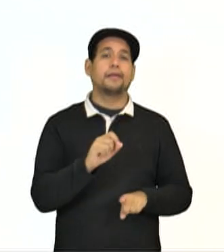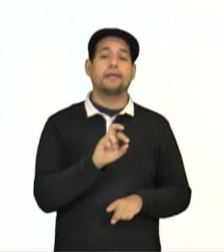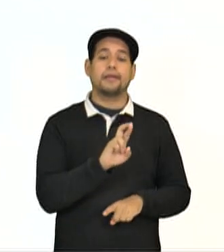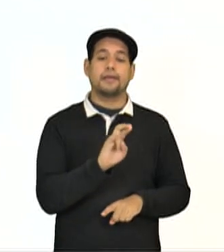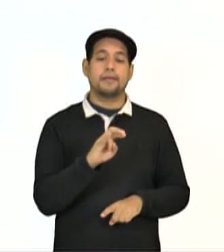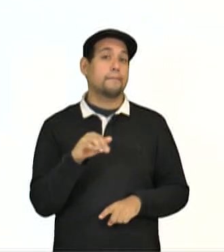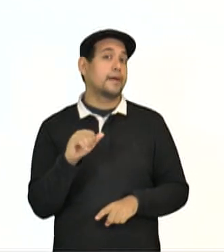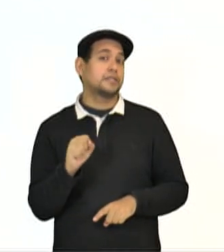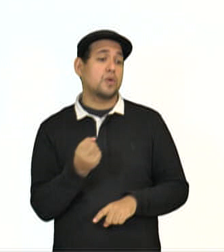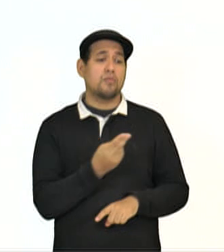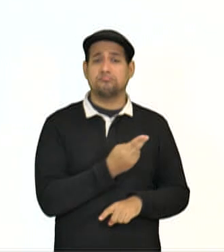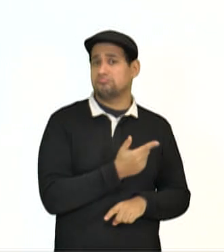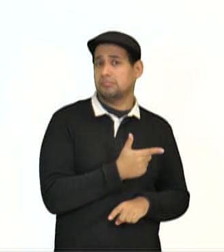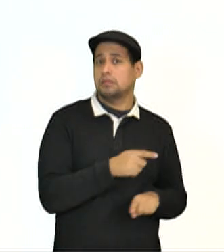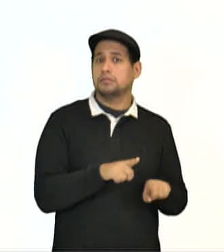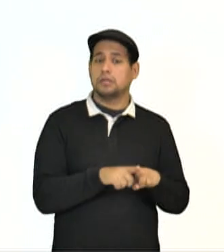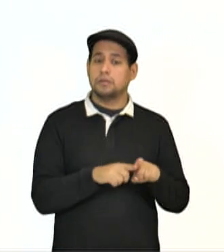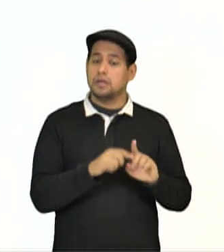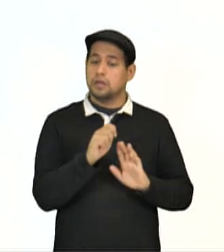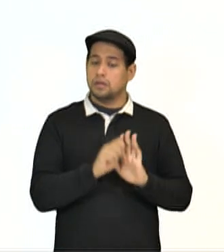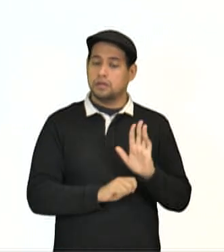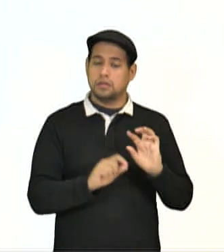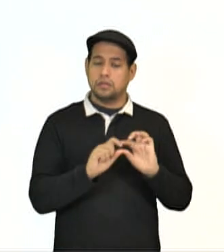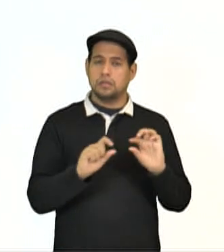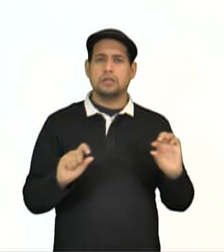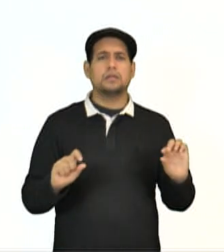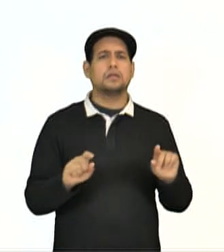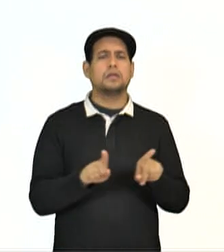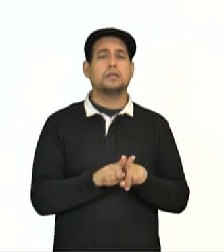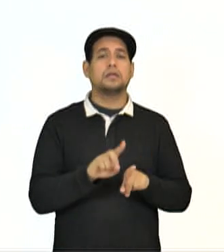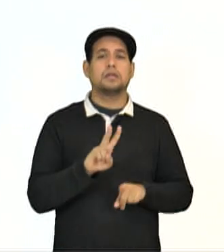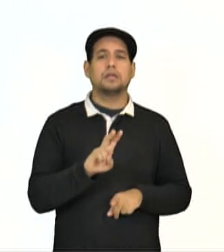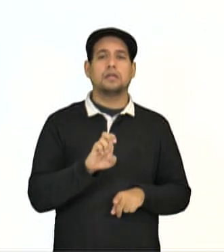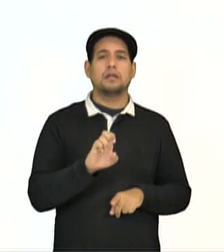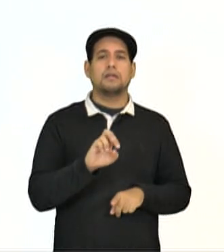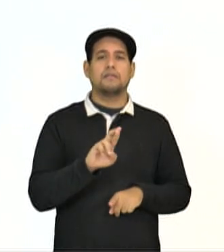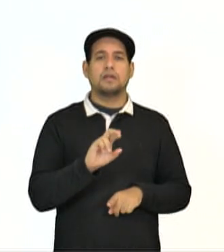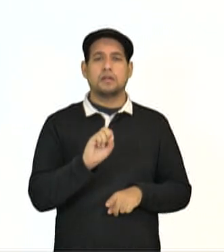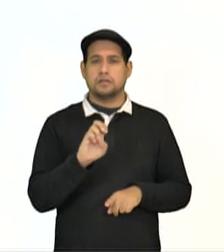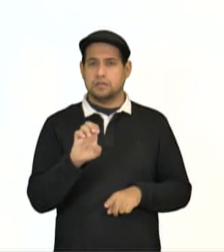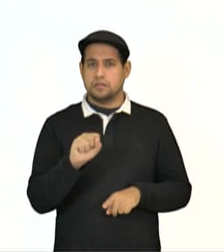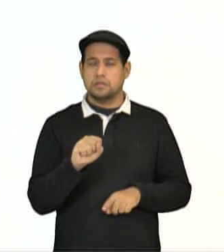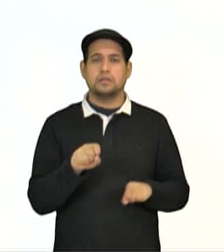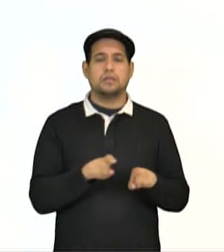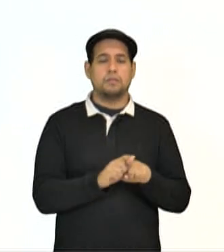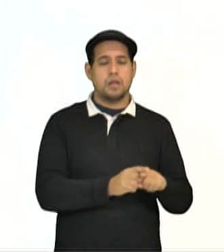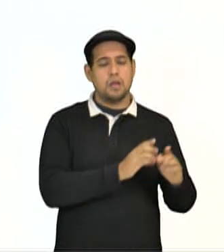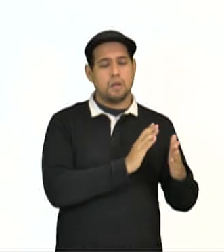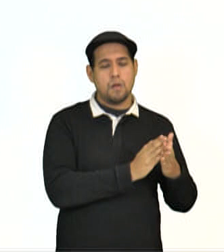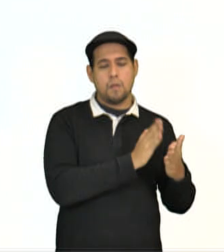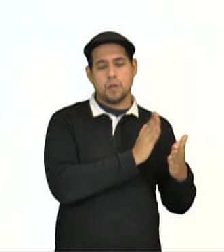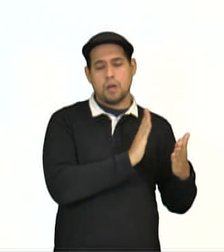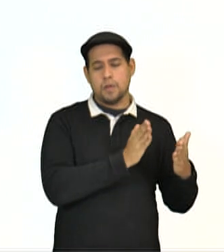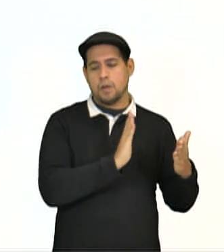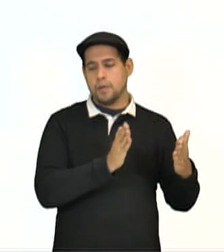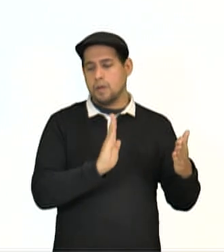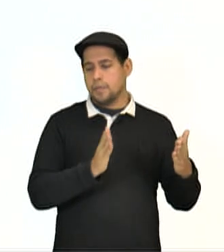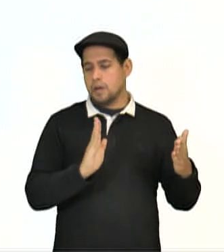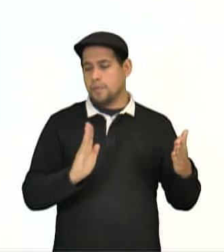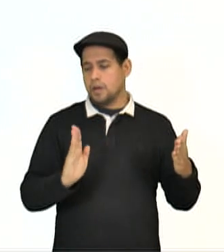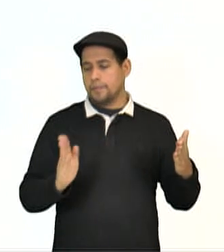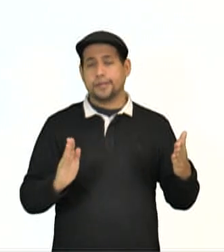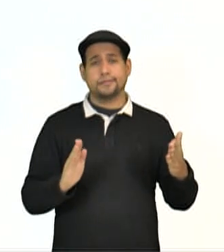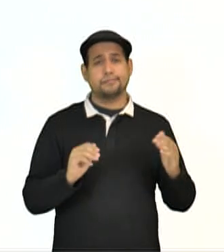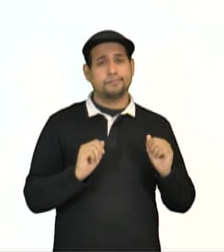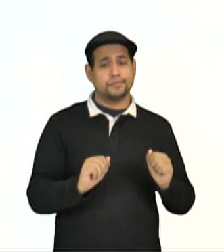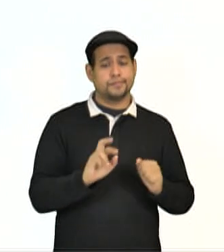rimas ou não. Então, um poema é um texto escrito, em versos, dividido em estrofes e pode ter rimas ou não.